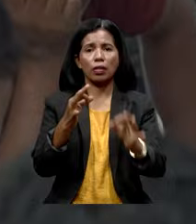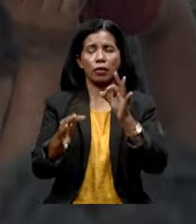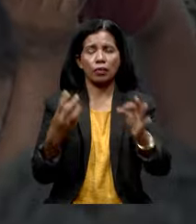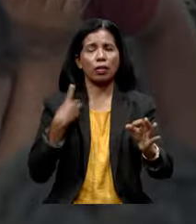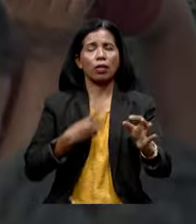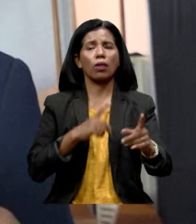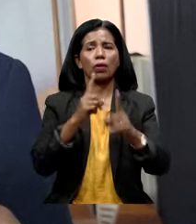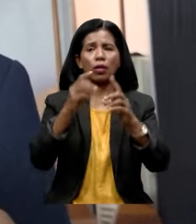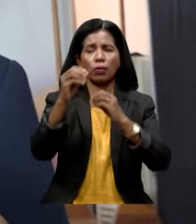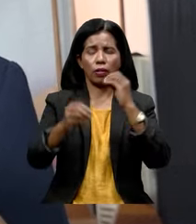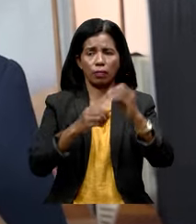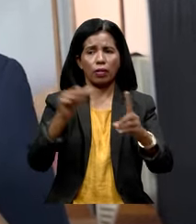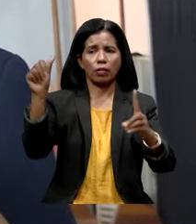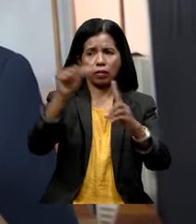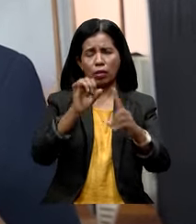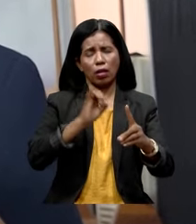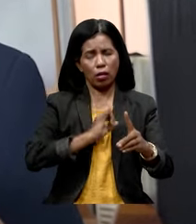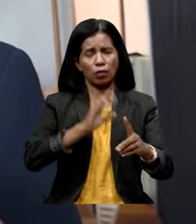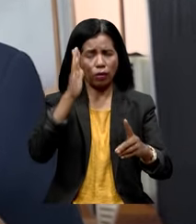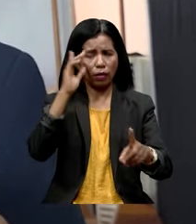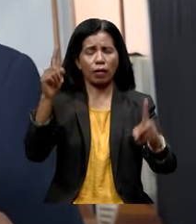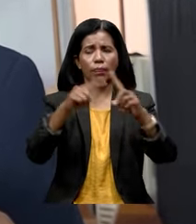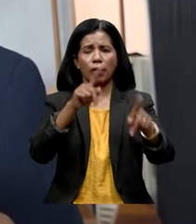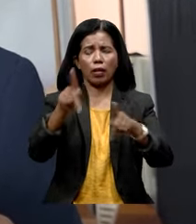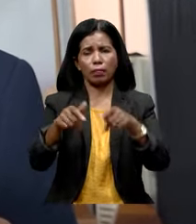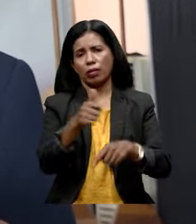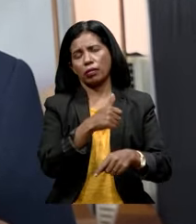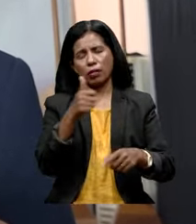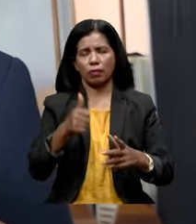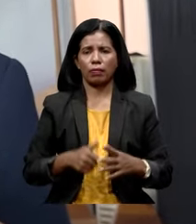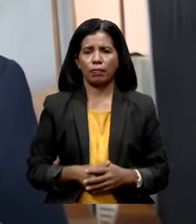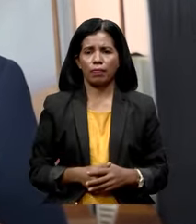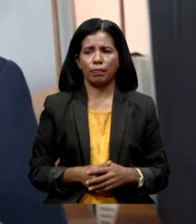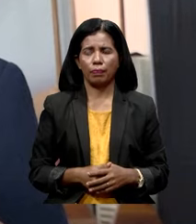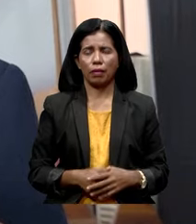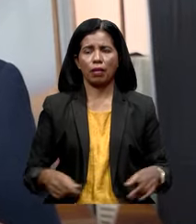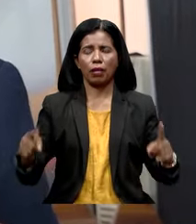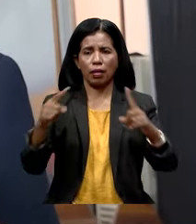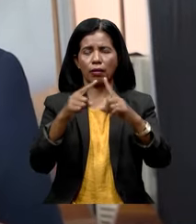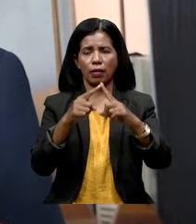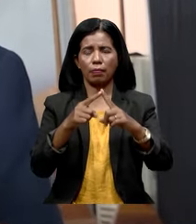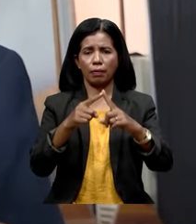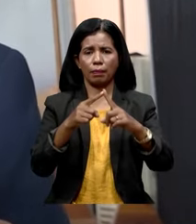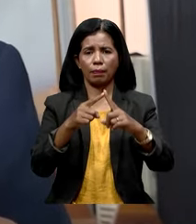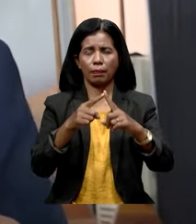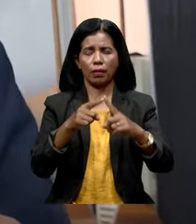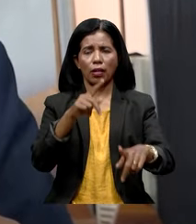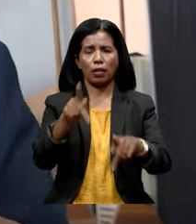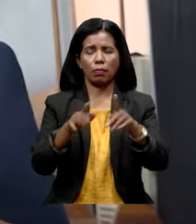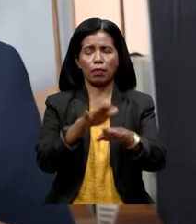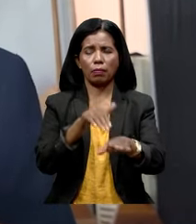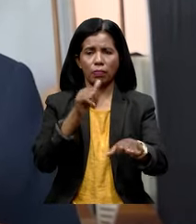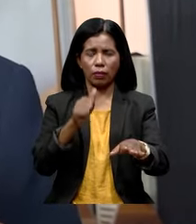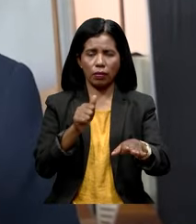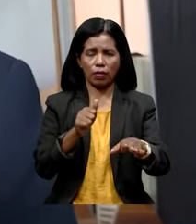atingimento, onde vai é uma balum. Essa vai é uma bolo de classe